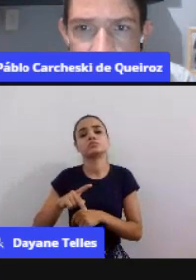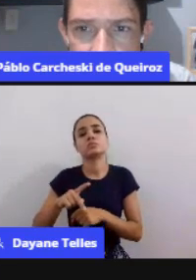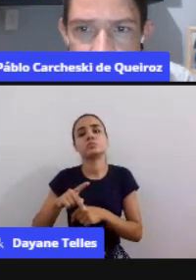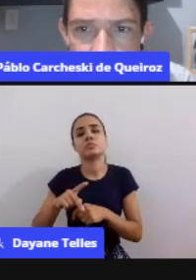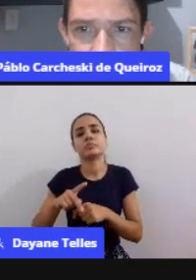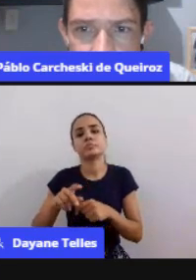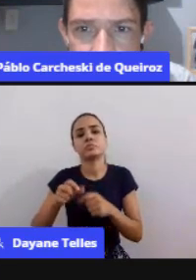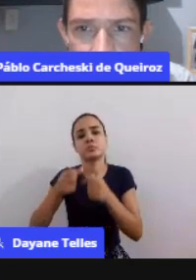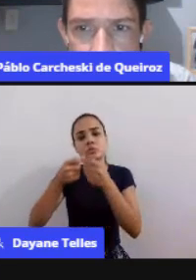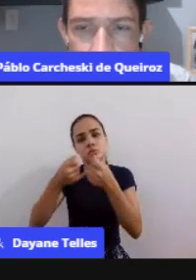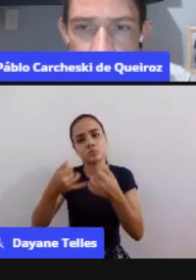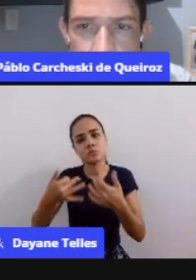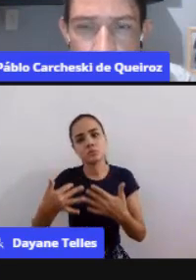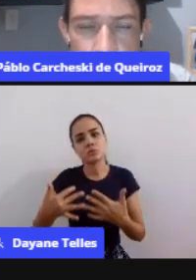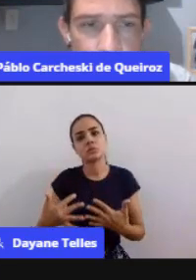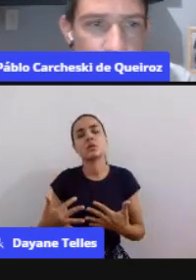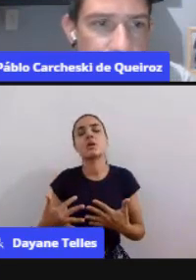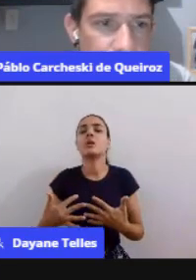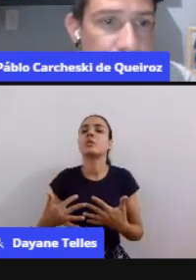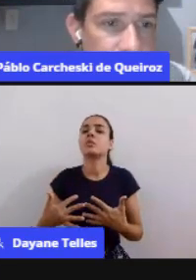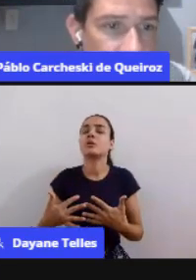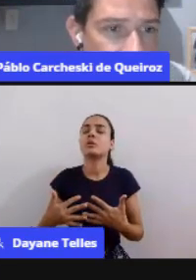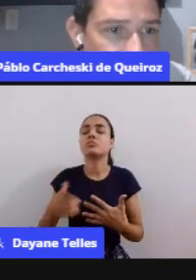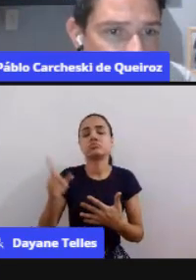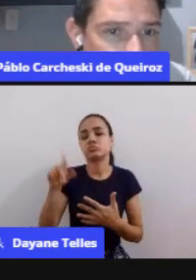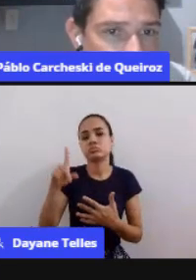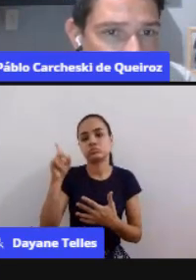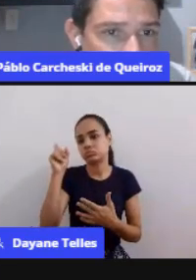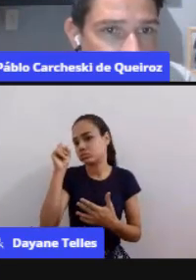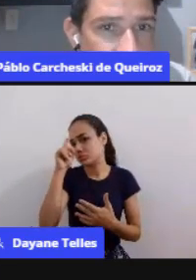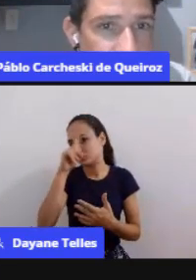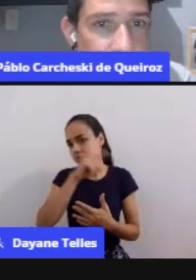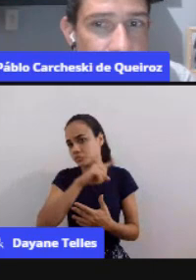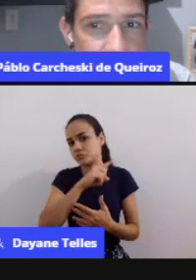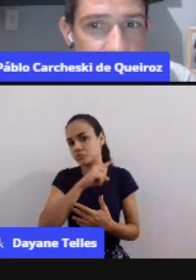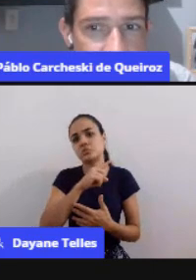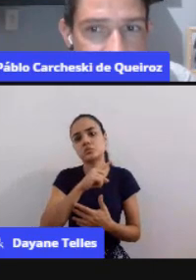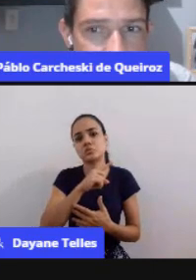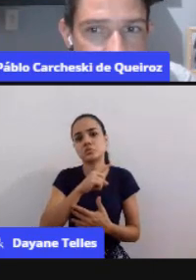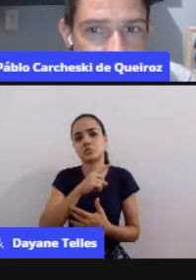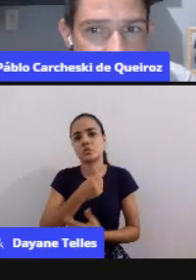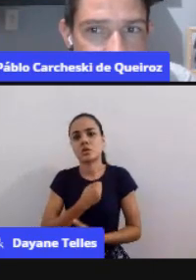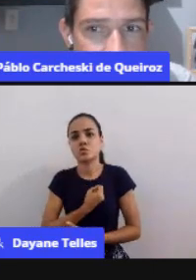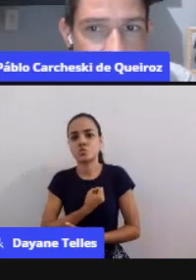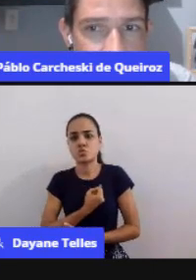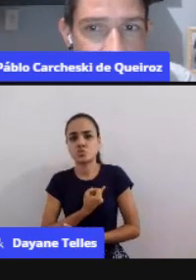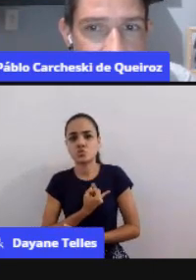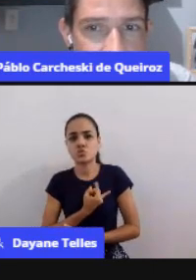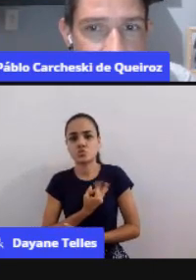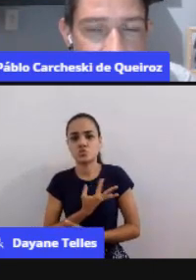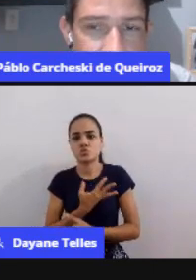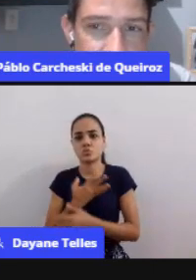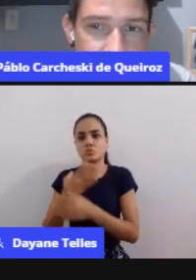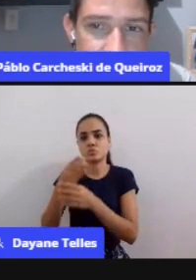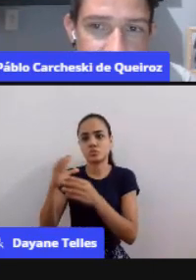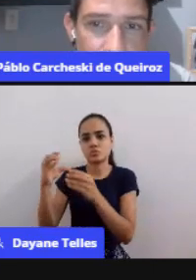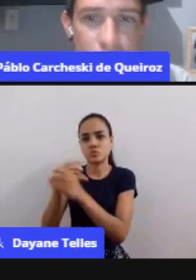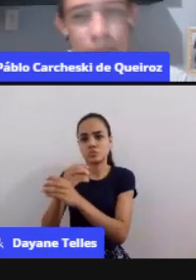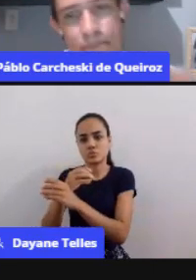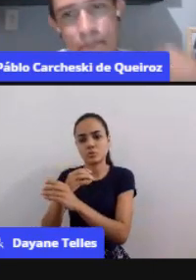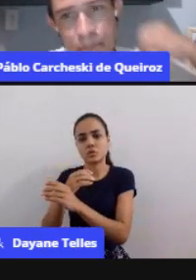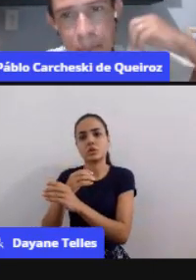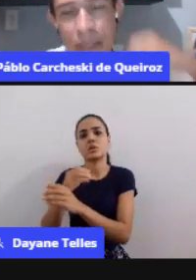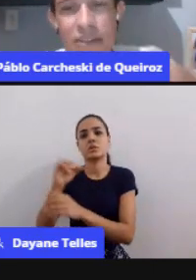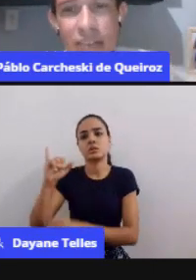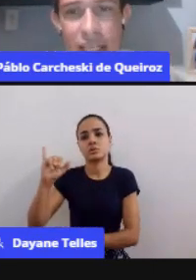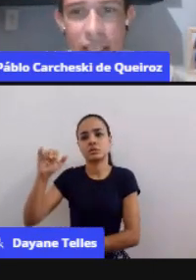os intervalos, né, são números inteiros, e aí fica a questão, né? E aí até